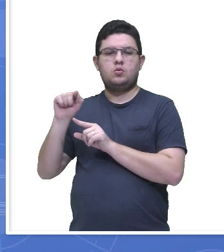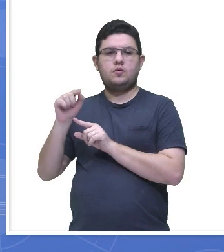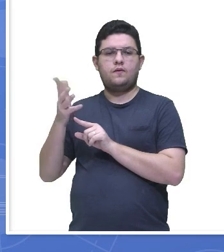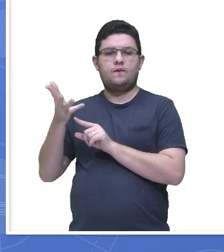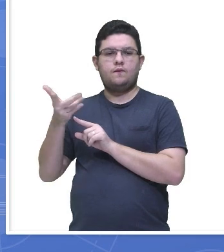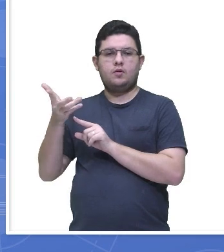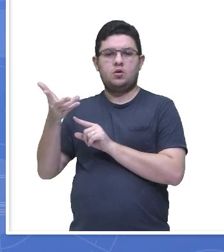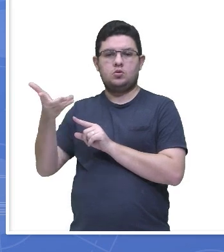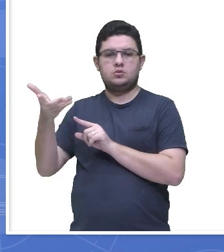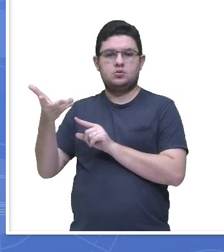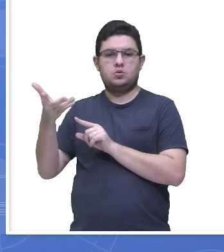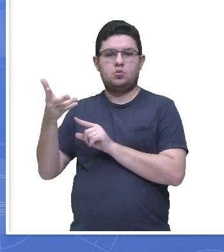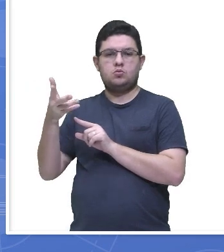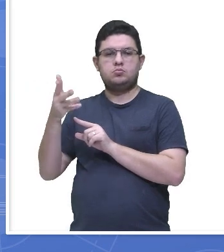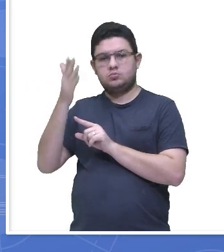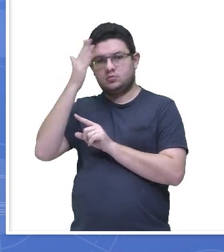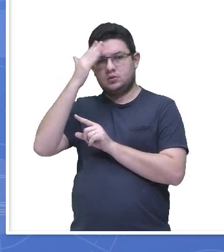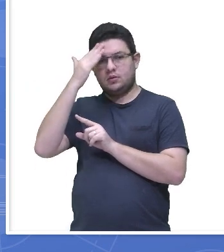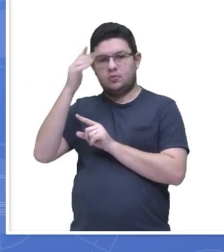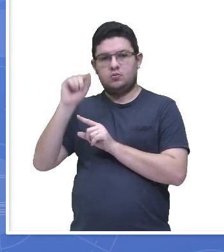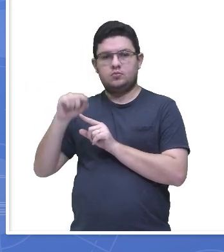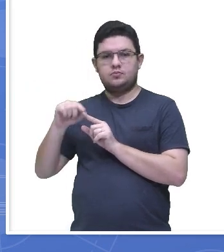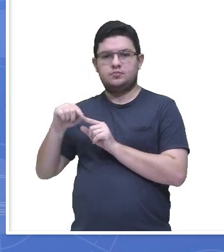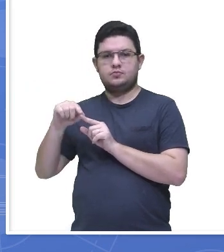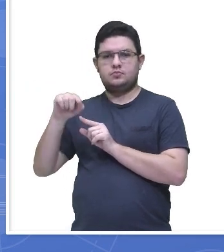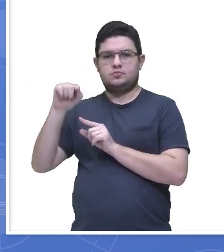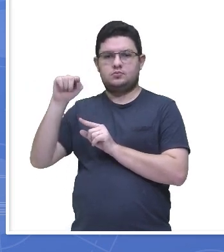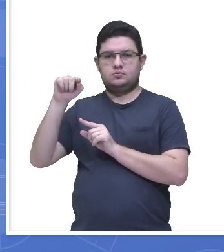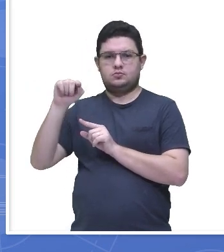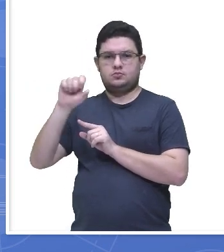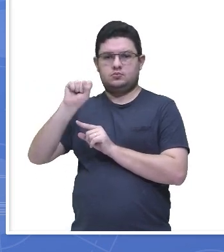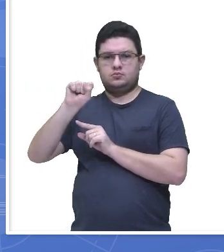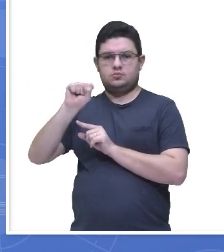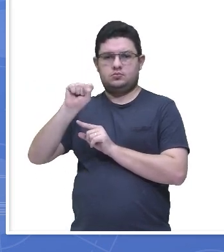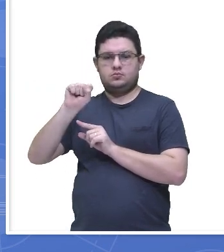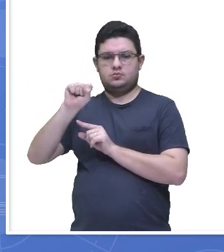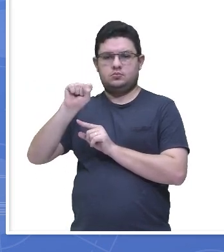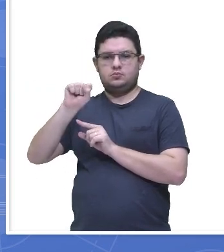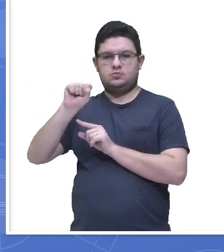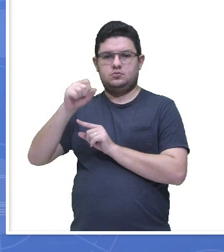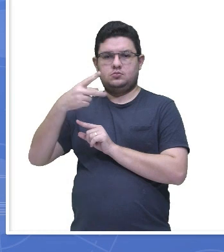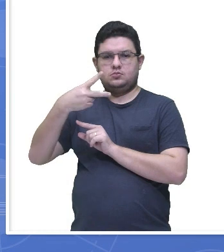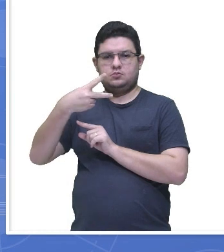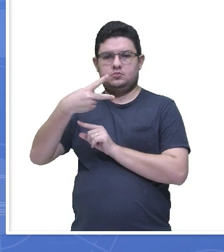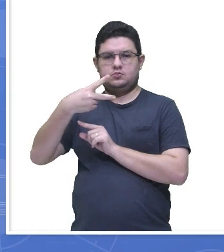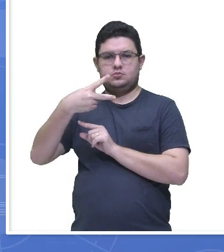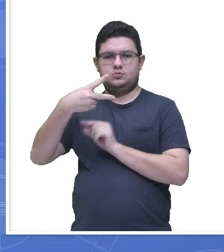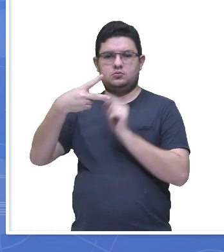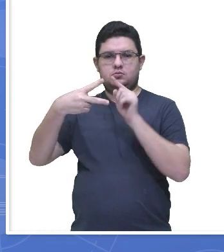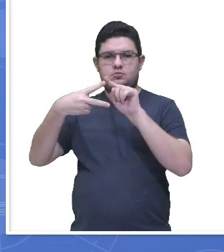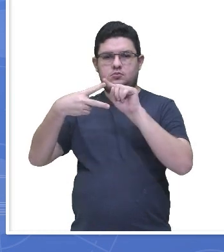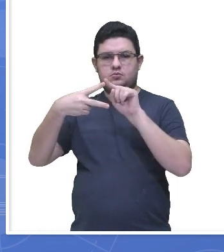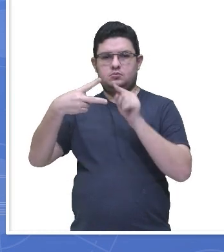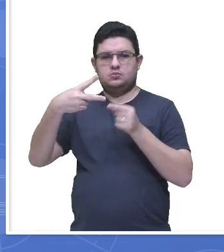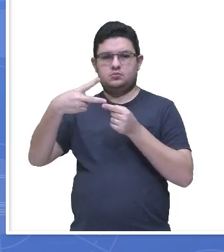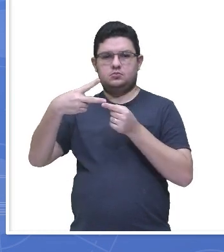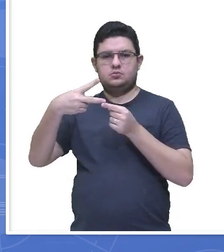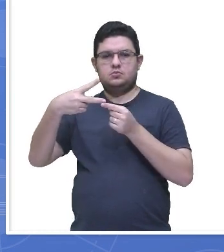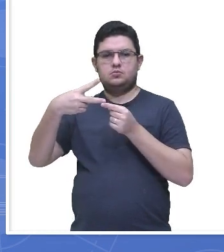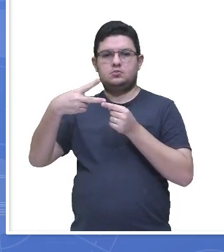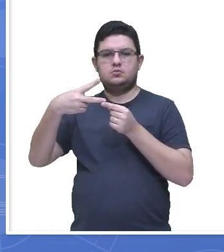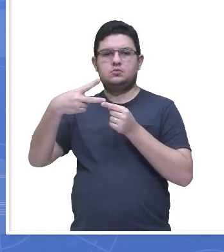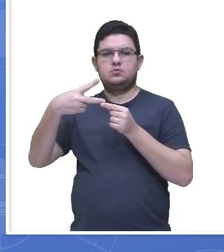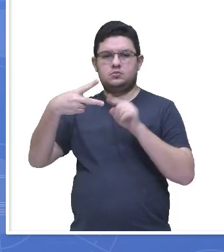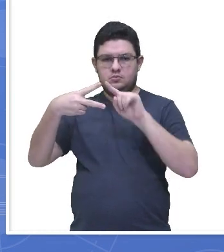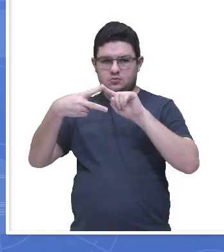aqui, essa inclinação da reta θ me dá a velocidade, então, dividido aqui pelo ΔT, tá? Dividido